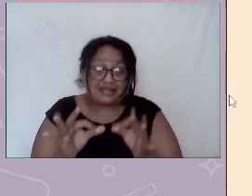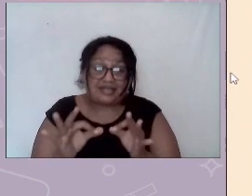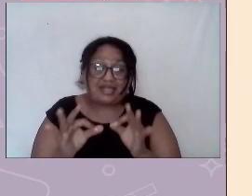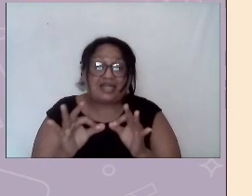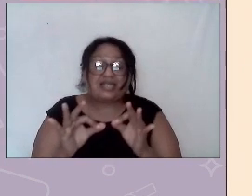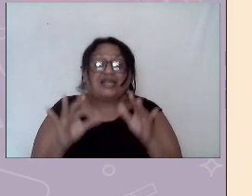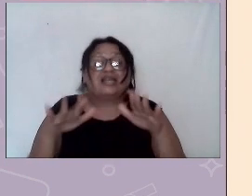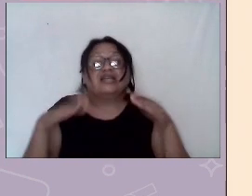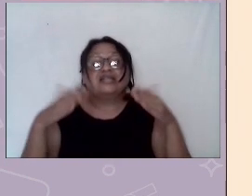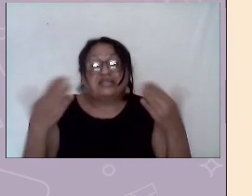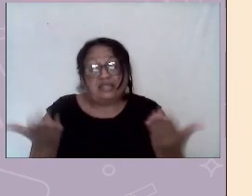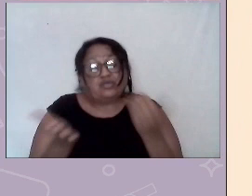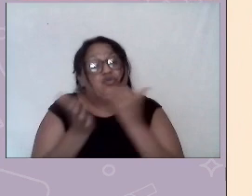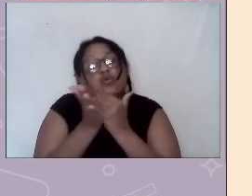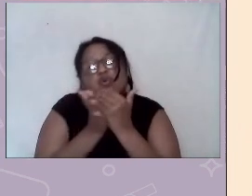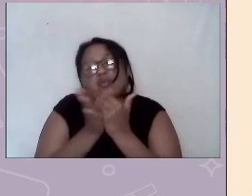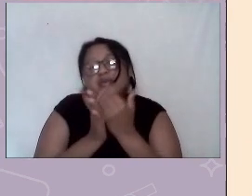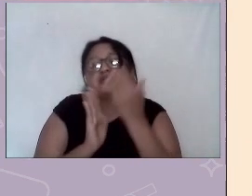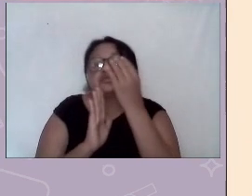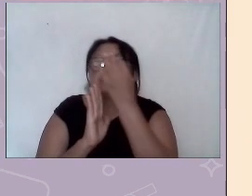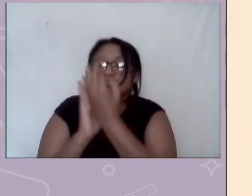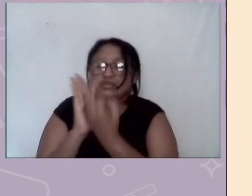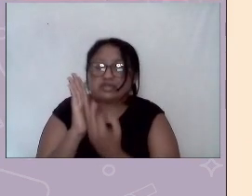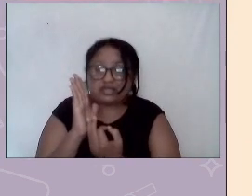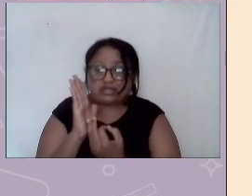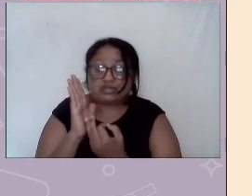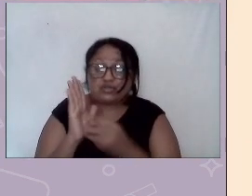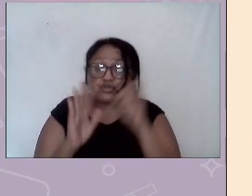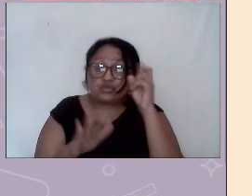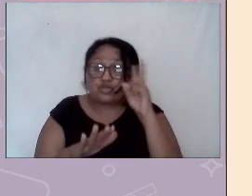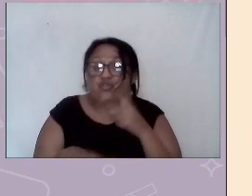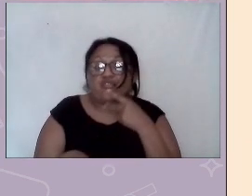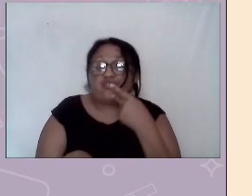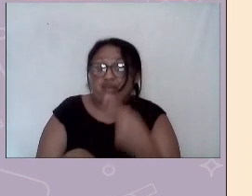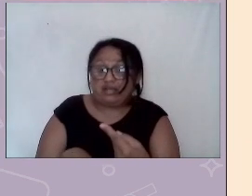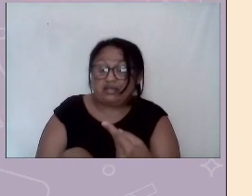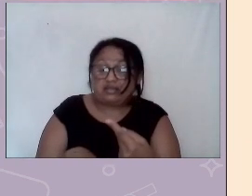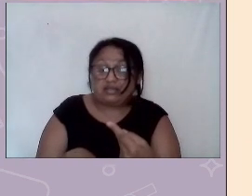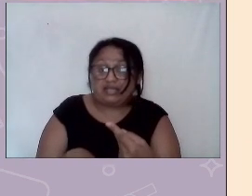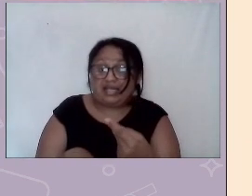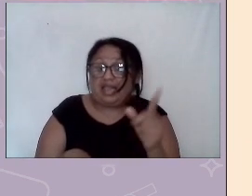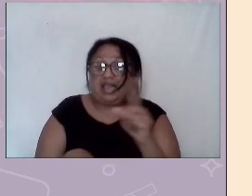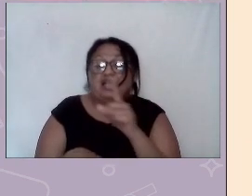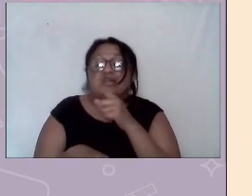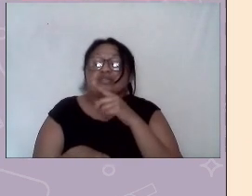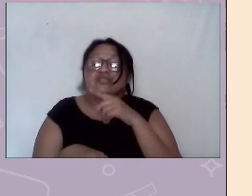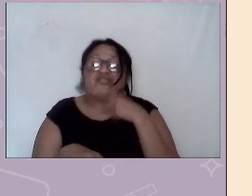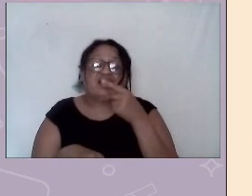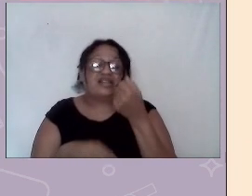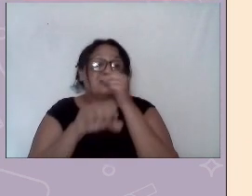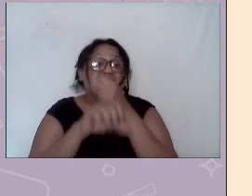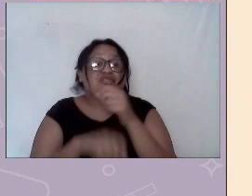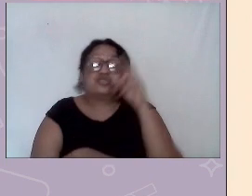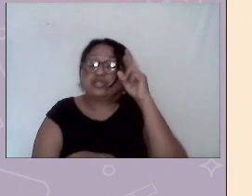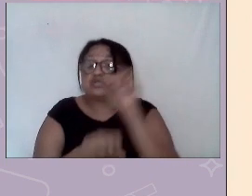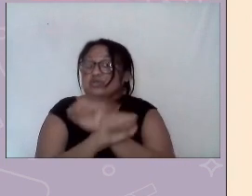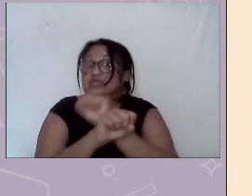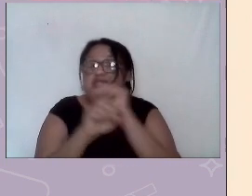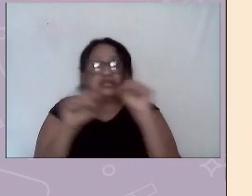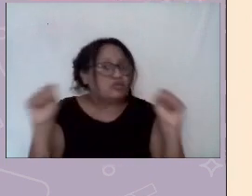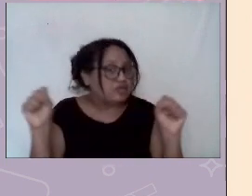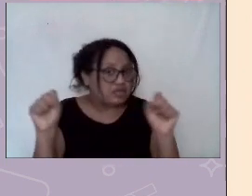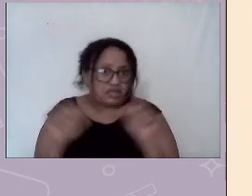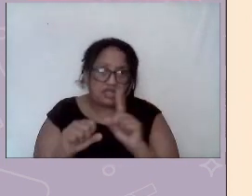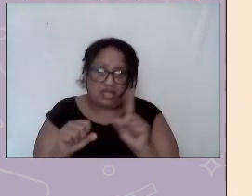no início do texto o historiador diz o historiador não é um escravo nem um senhor tirânico de seus fatos se ele não é um